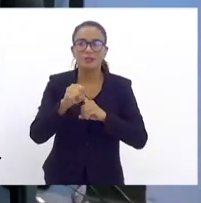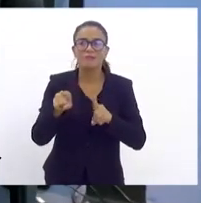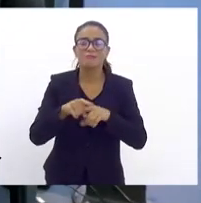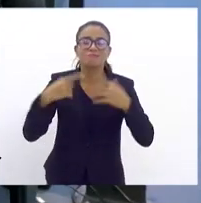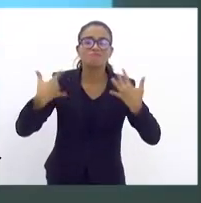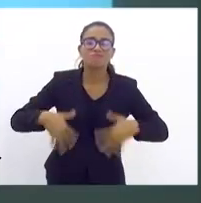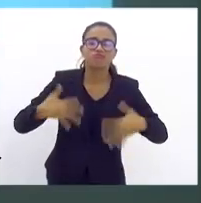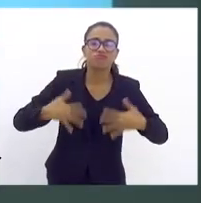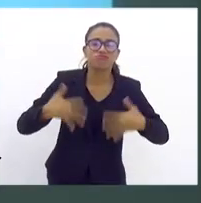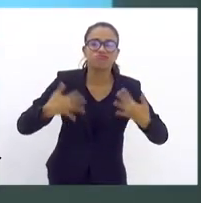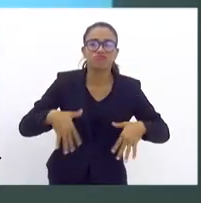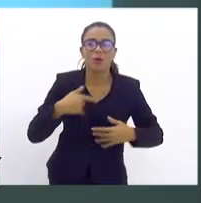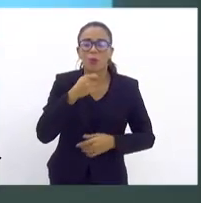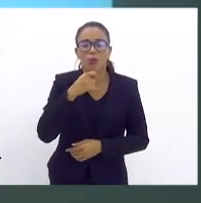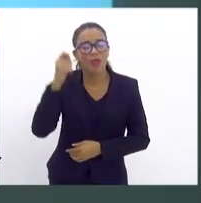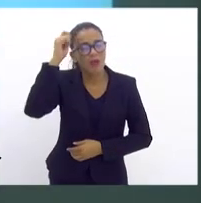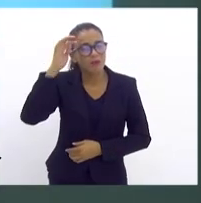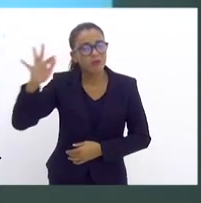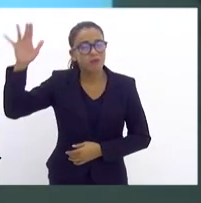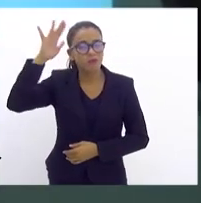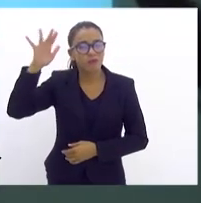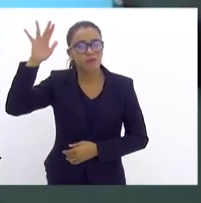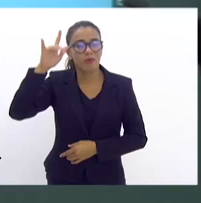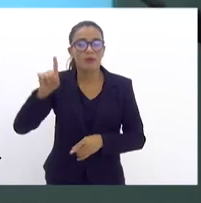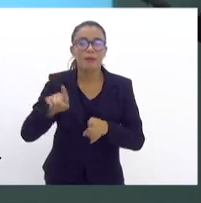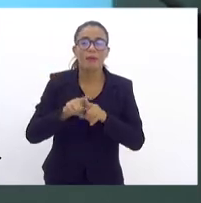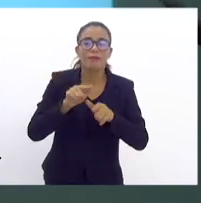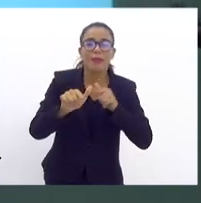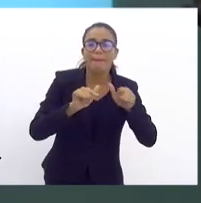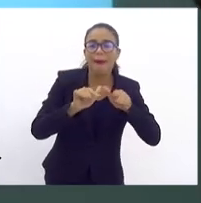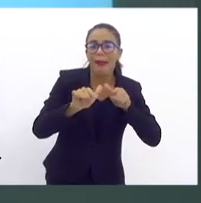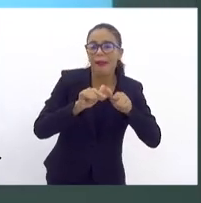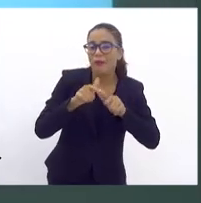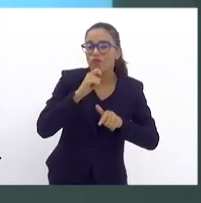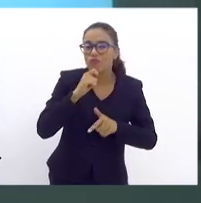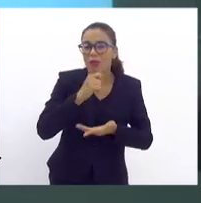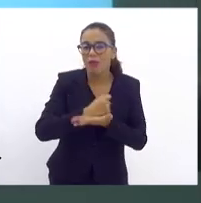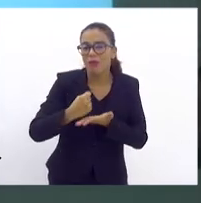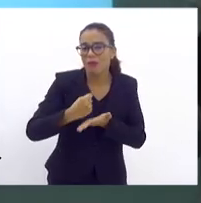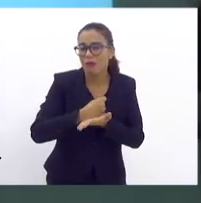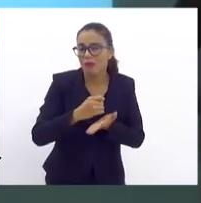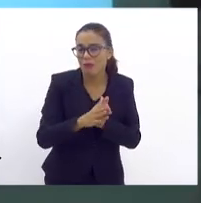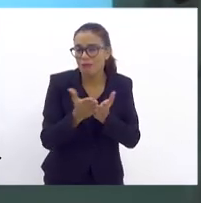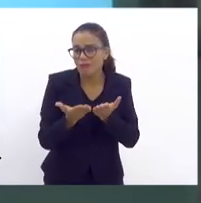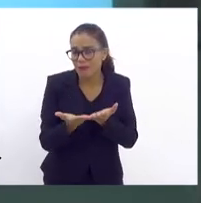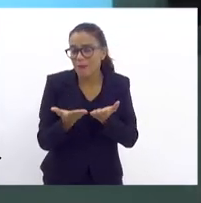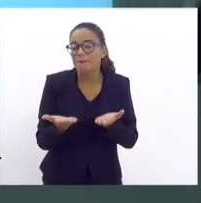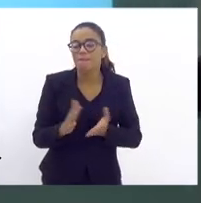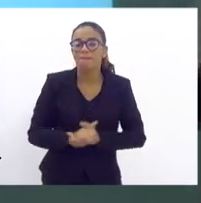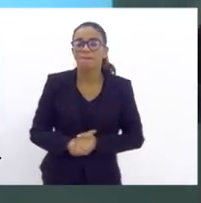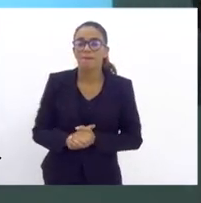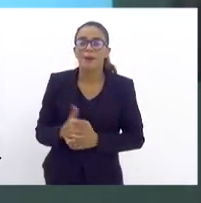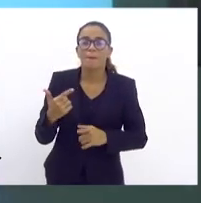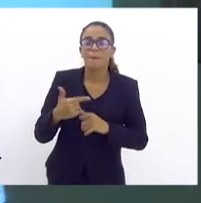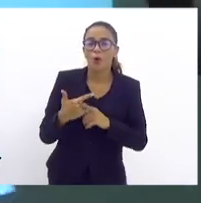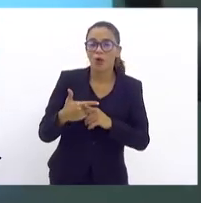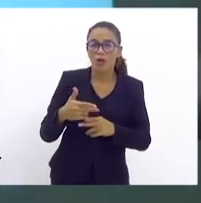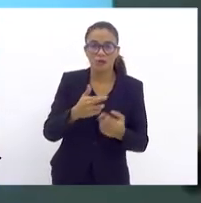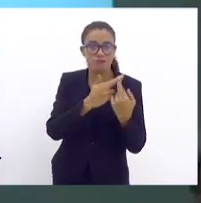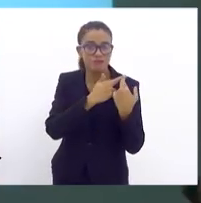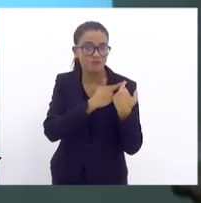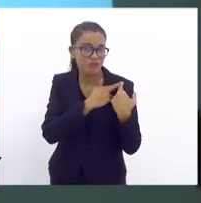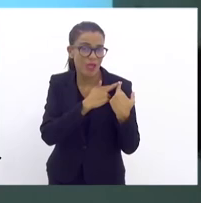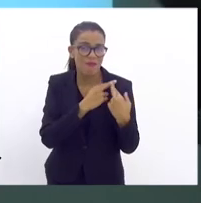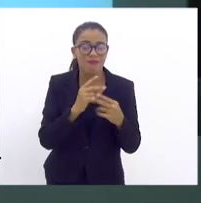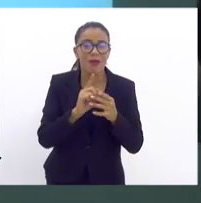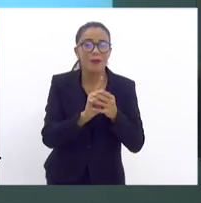desesperança aumento do trabalho informal porque aí o patrão não vai né inúmeras